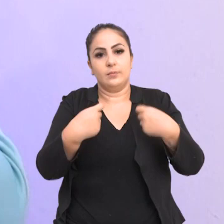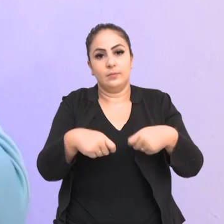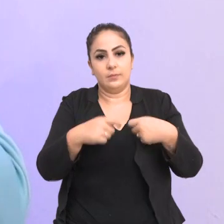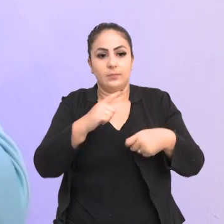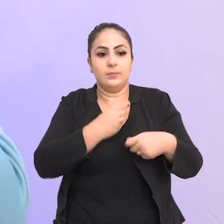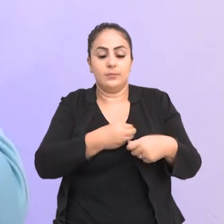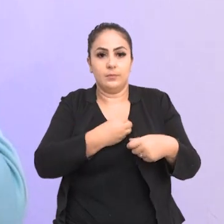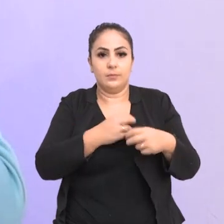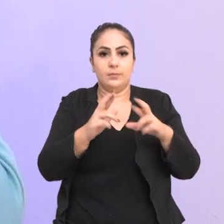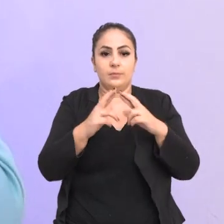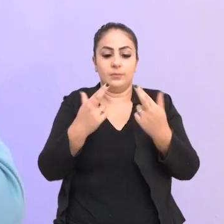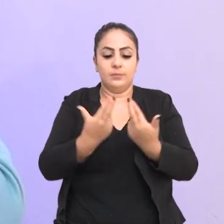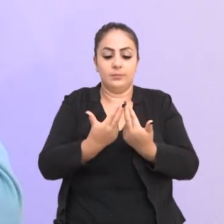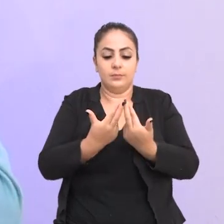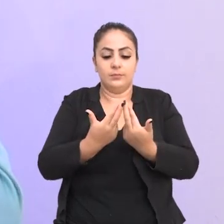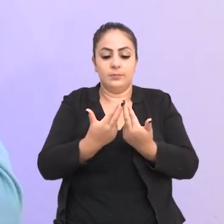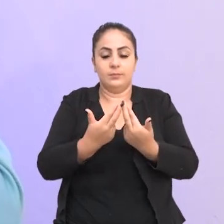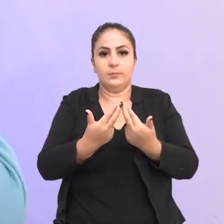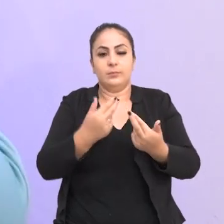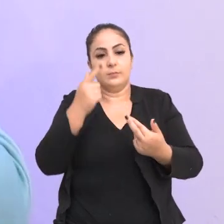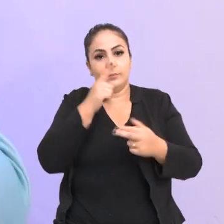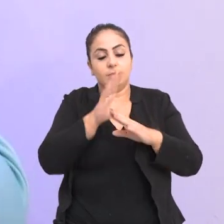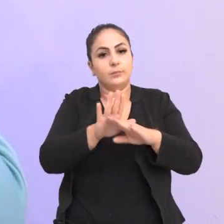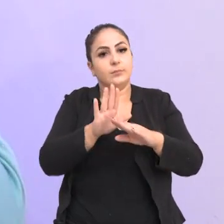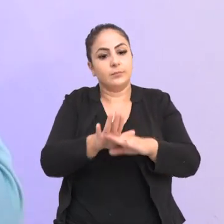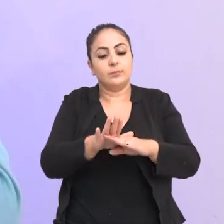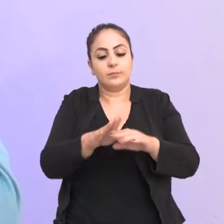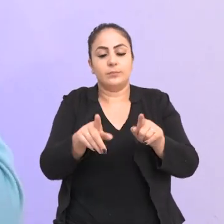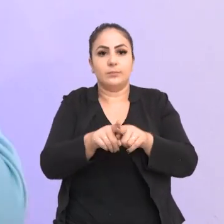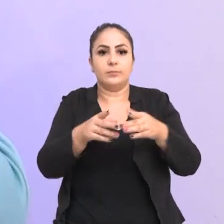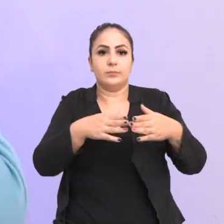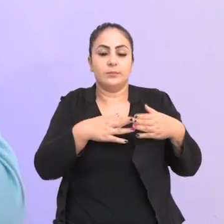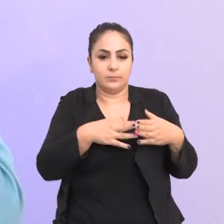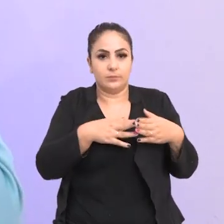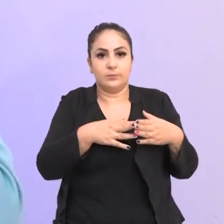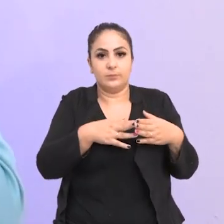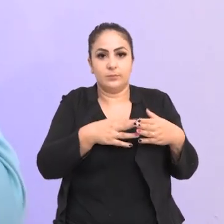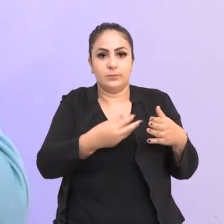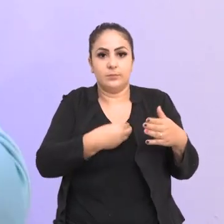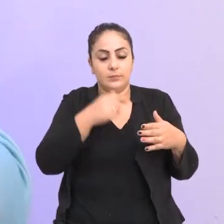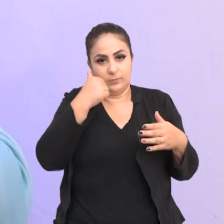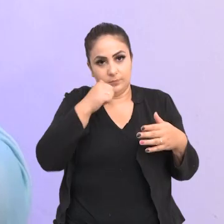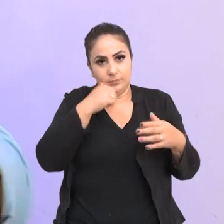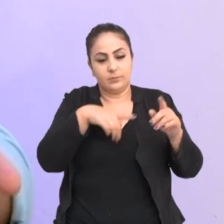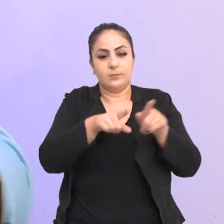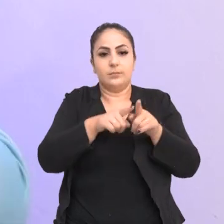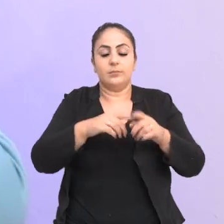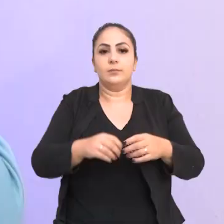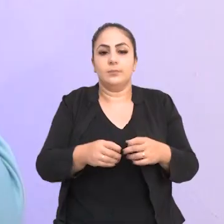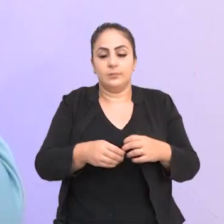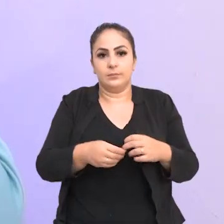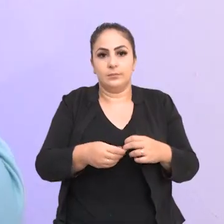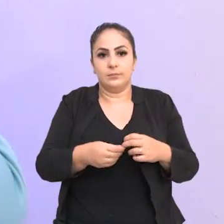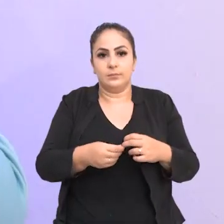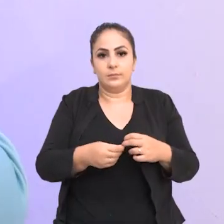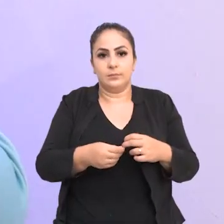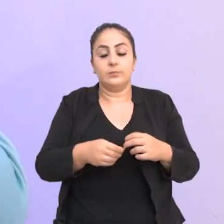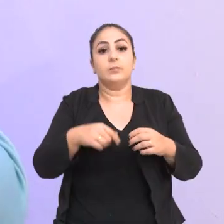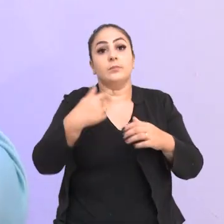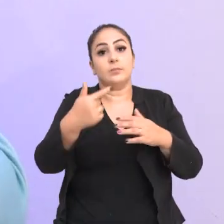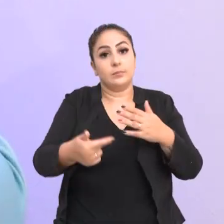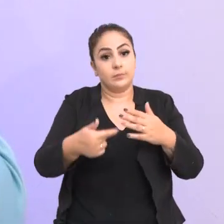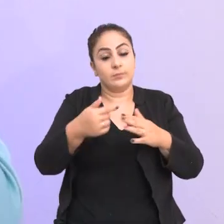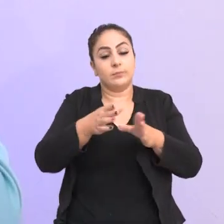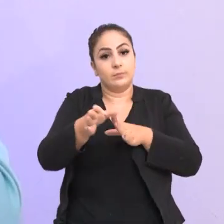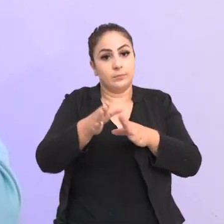ele precisa estar se reunindo para contribuir e proteger a vida das mulheres também. E